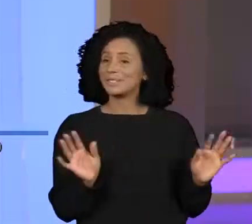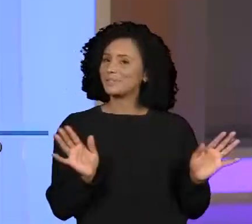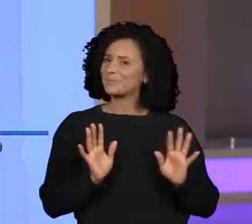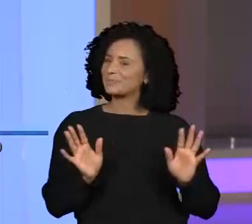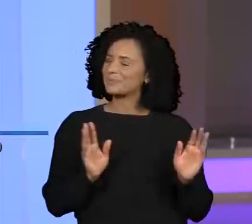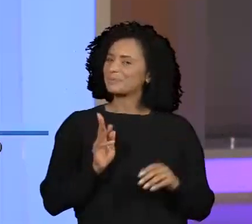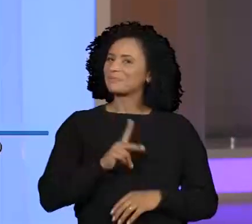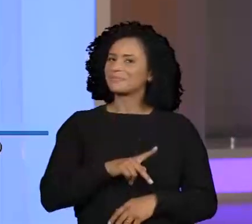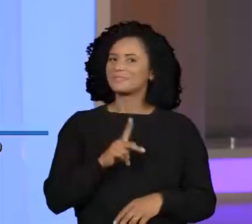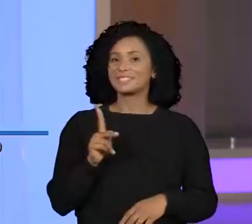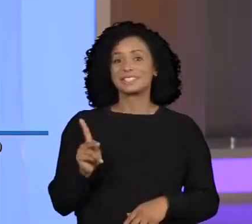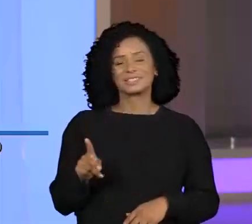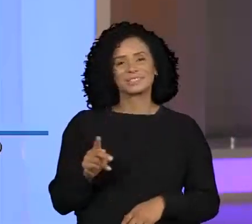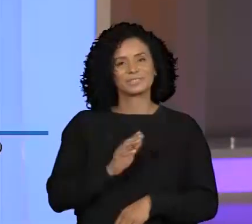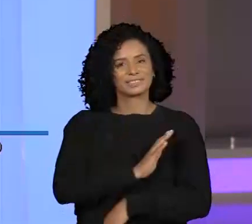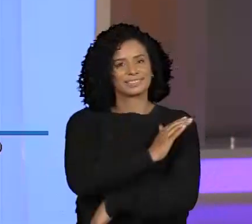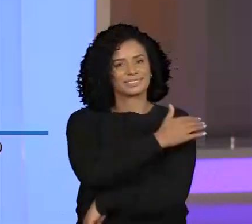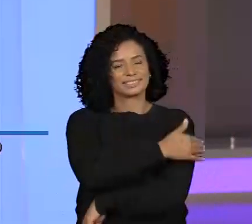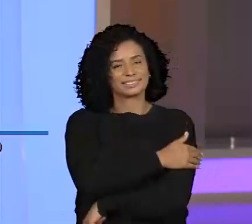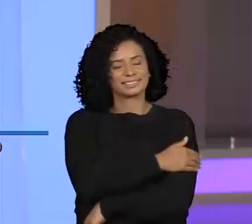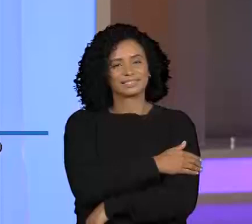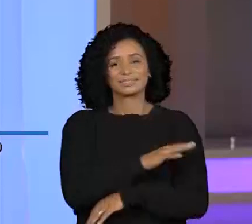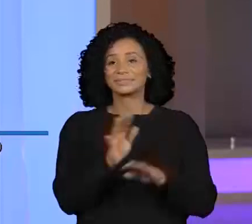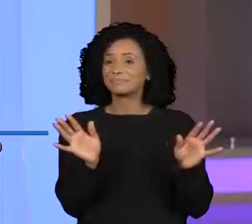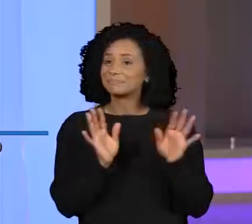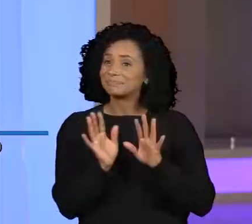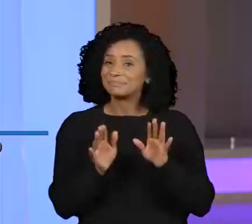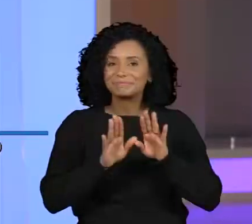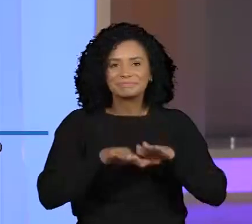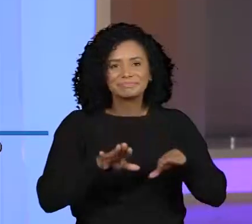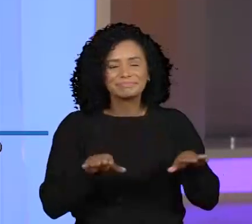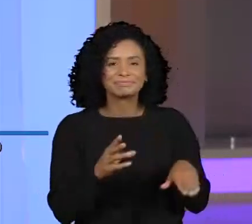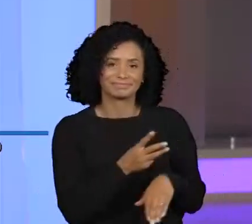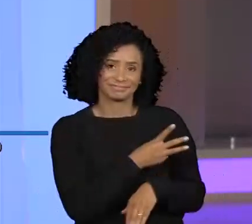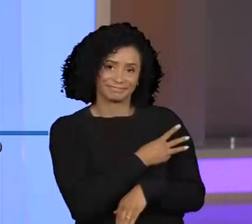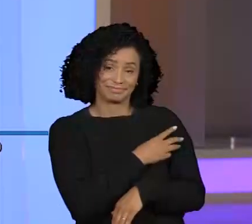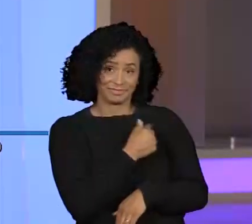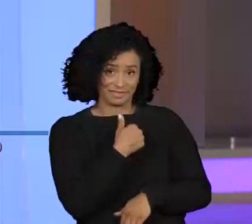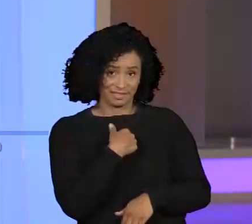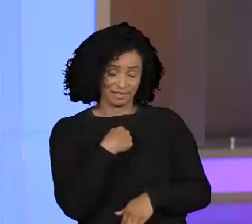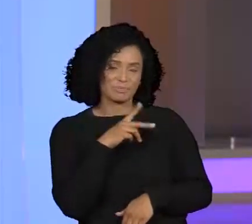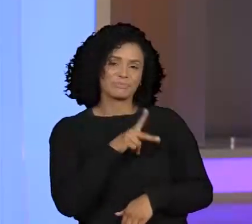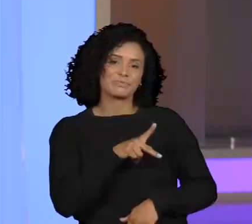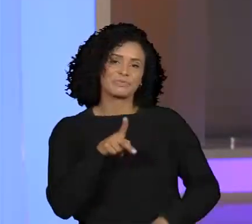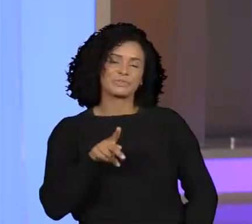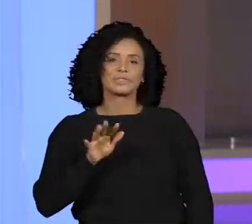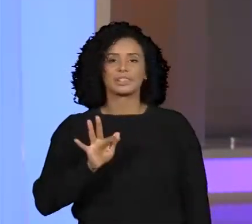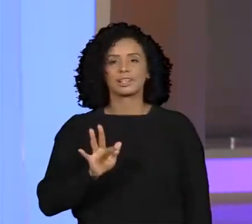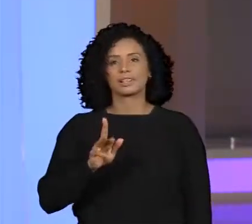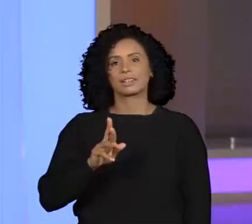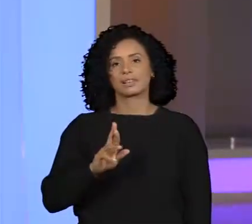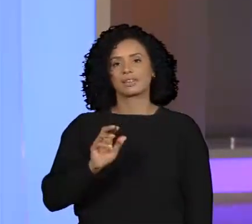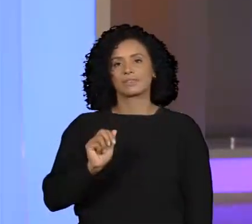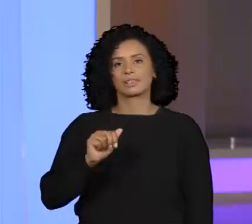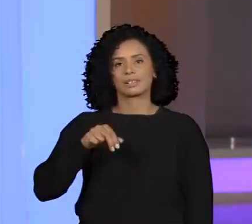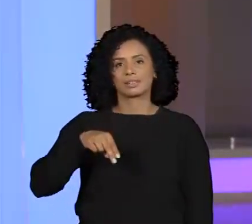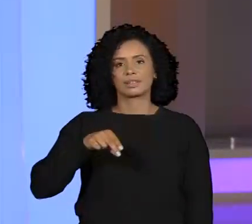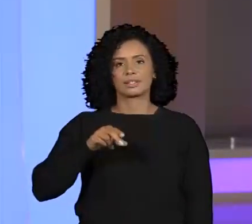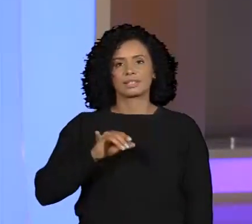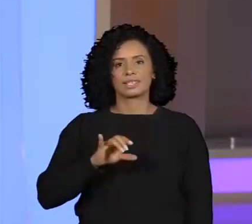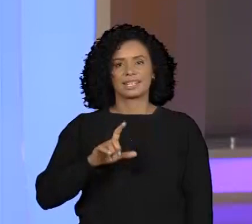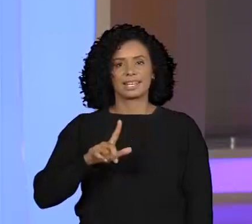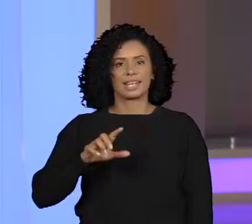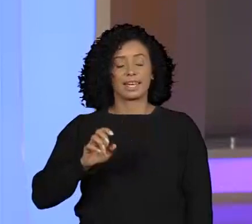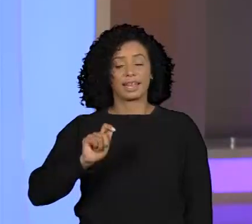professora Adriana Olá Turminha do terceiro ano eu sou a professora Franciele vim participar da sala de arte junto com